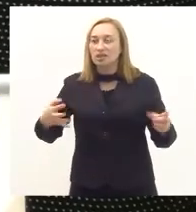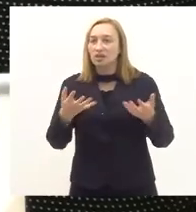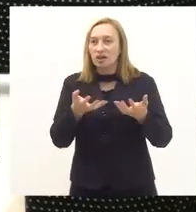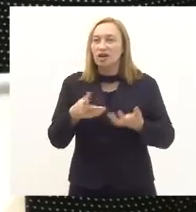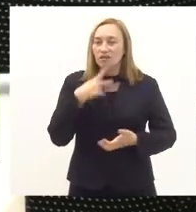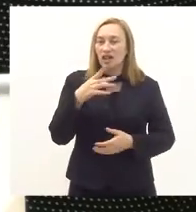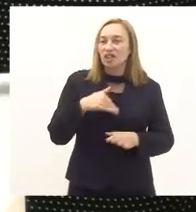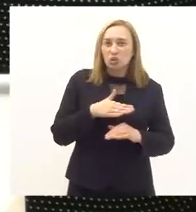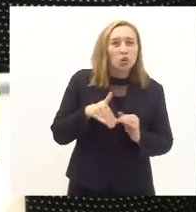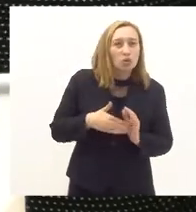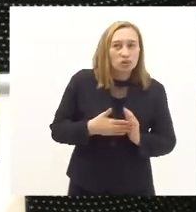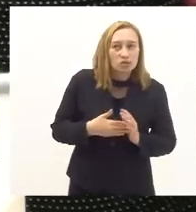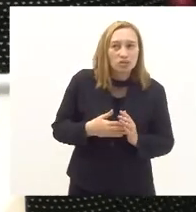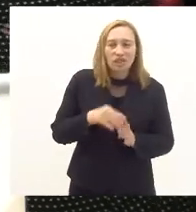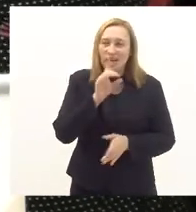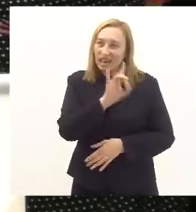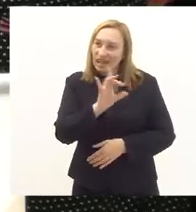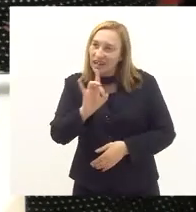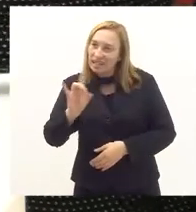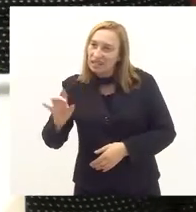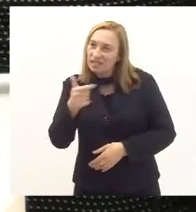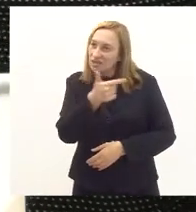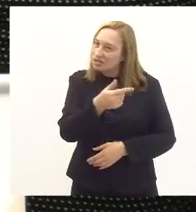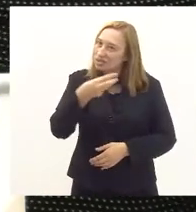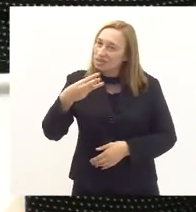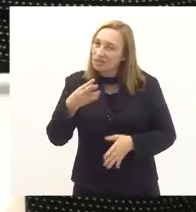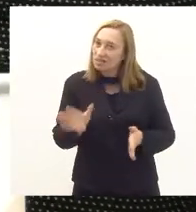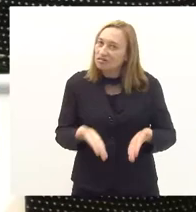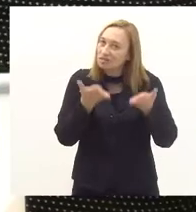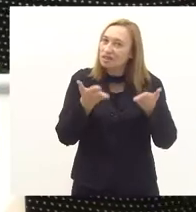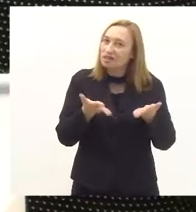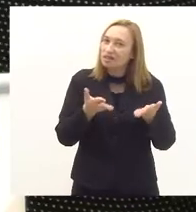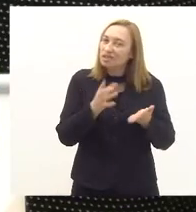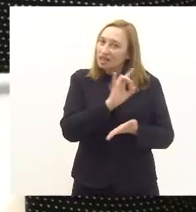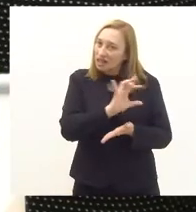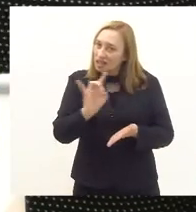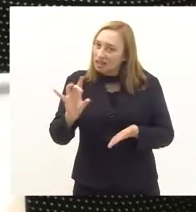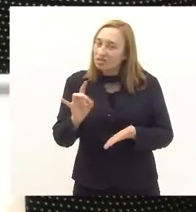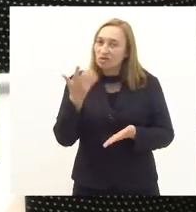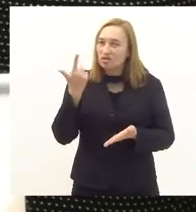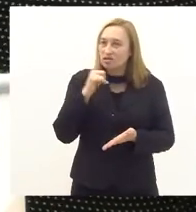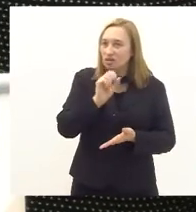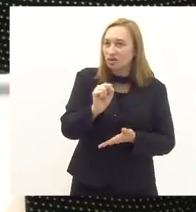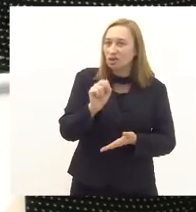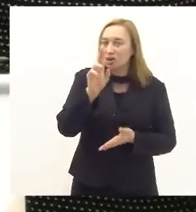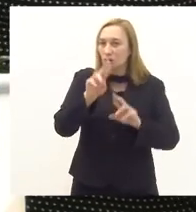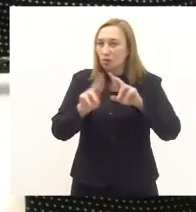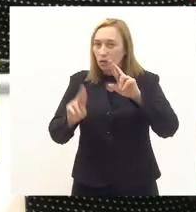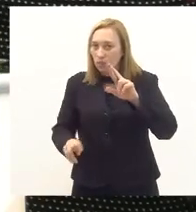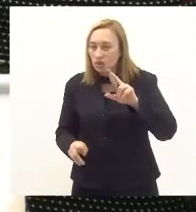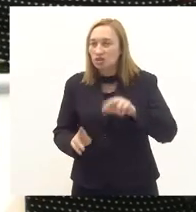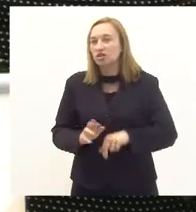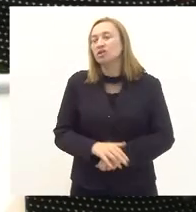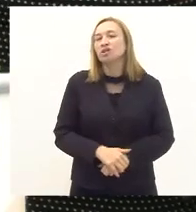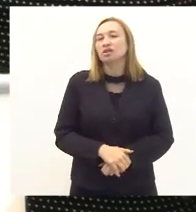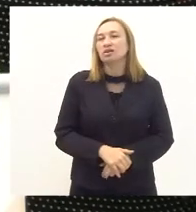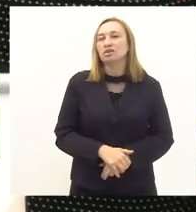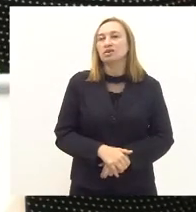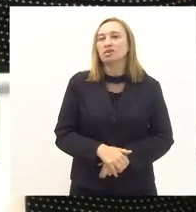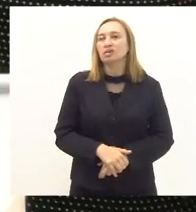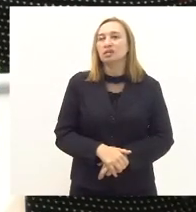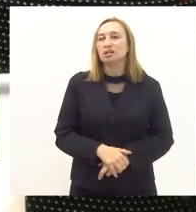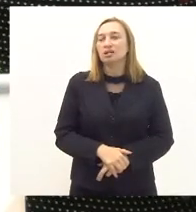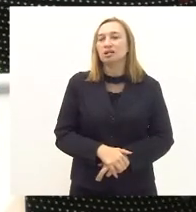em todas, em cada uma dessas 23 iniciativas, em cada uma dessas conquistas, a UERJ teve presente, com